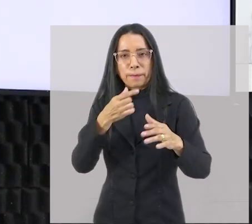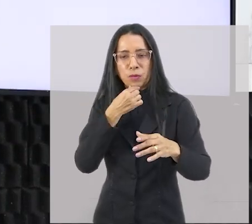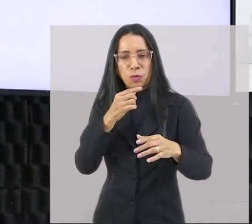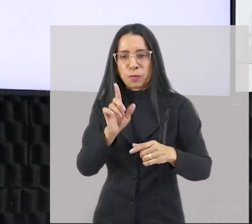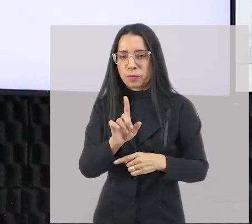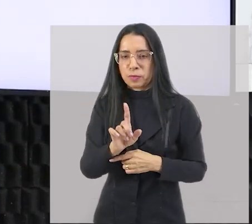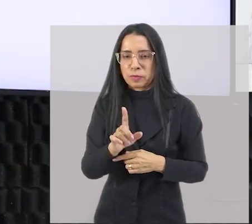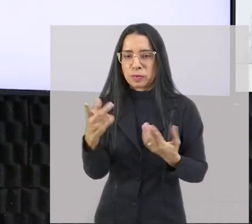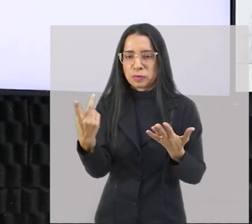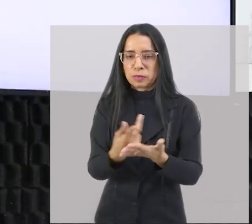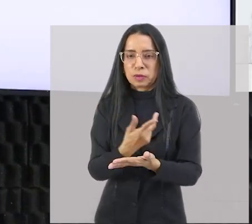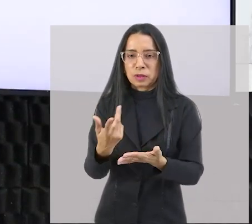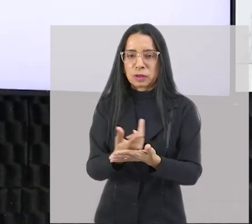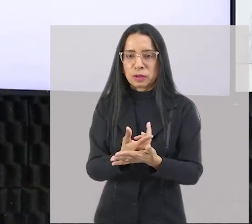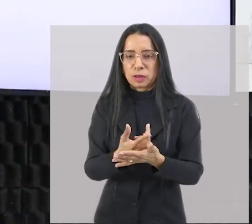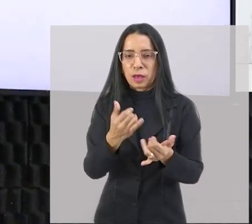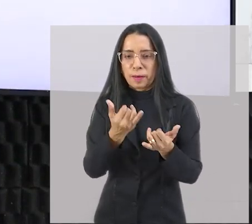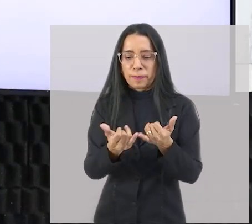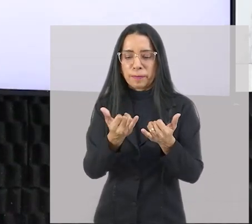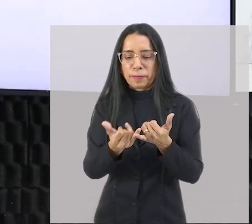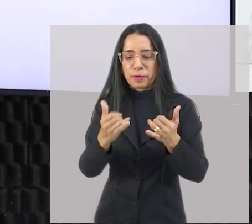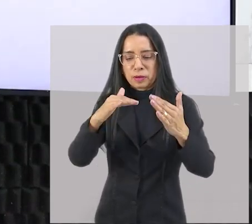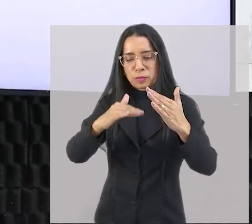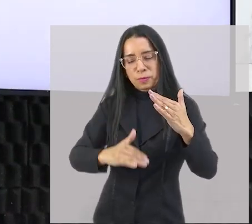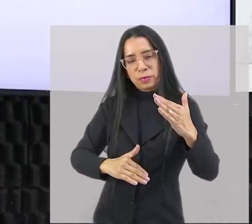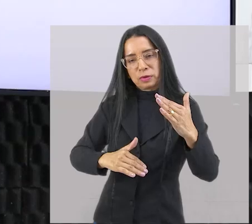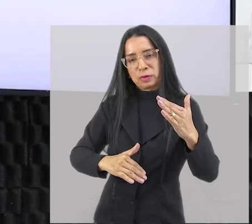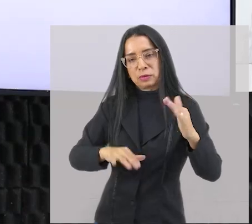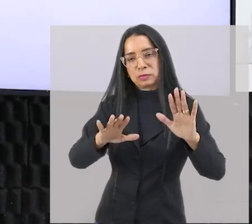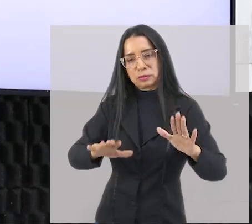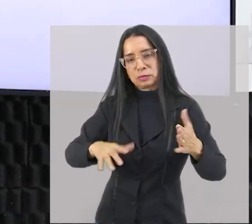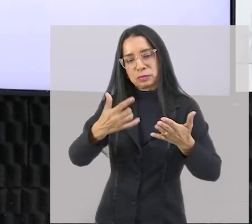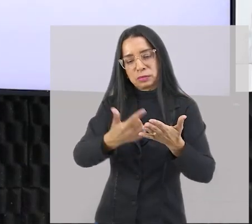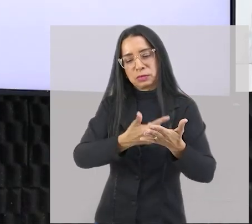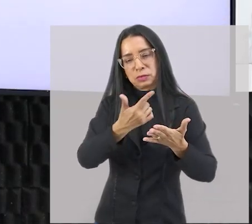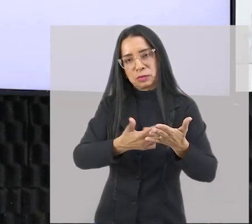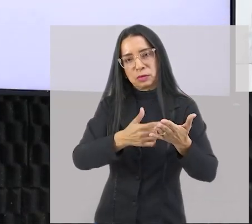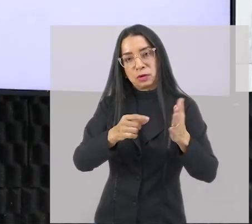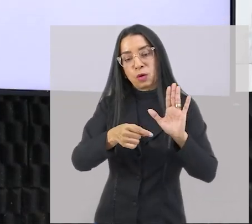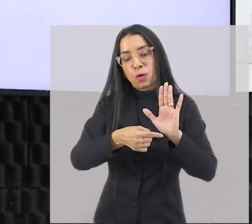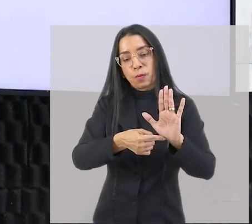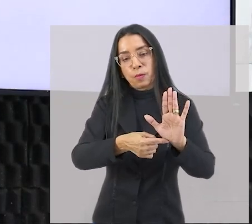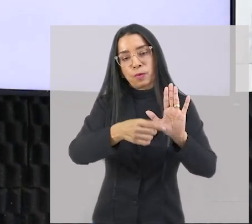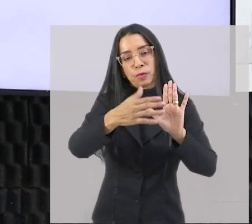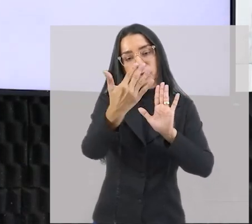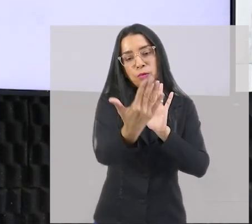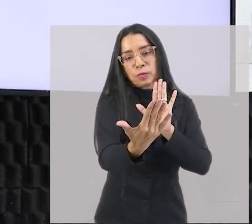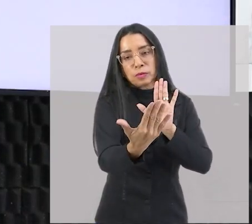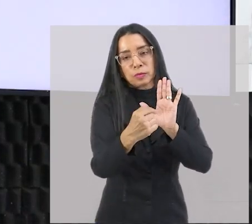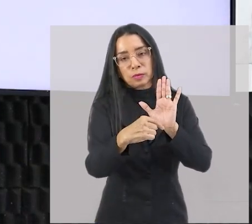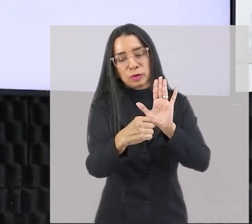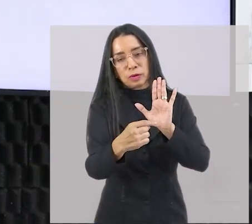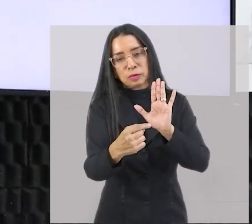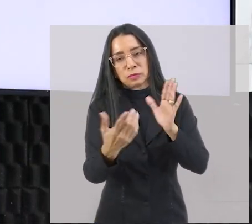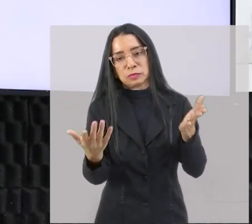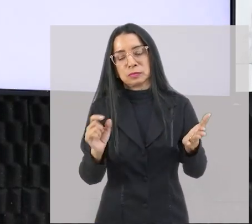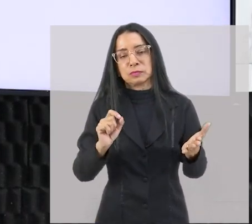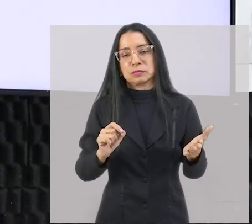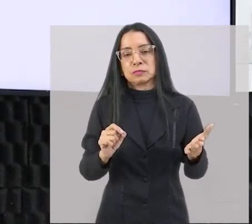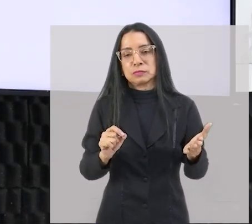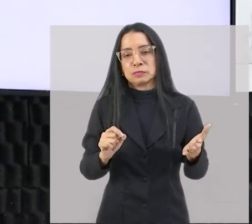não. O livro no espelho, parece até que tem um pedaço do lado de fora, mas o livro está no espelho. A colagem do livro, mas ele não devia aparecer todo, professor.